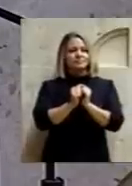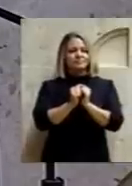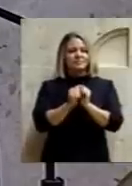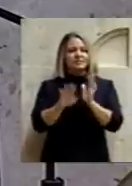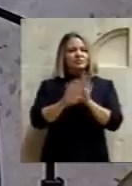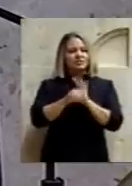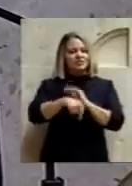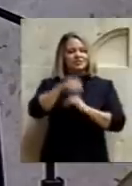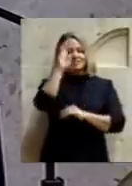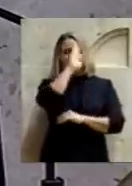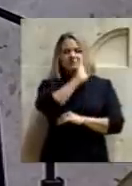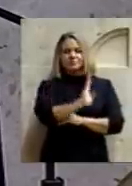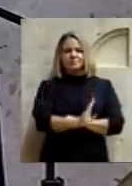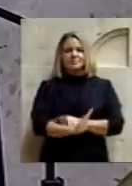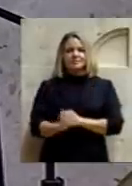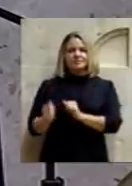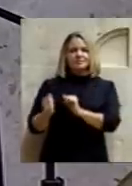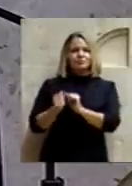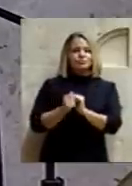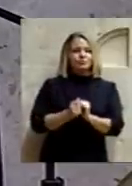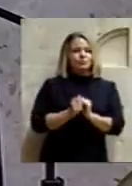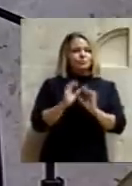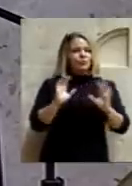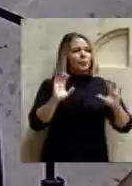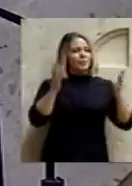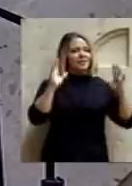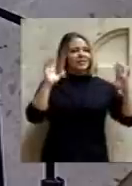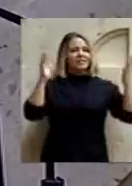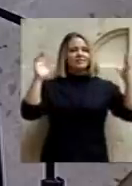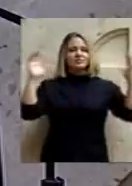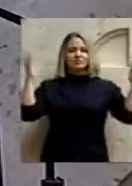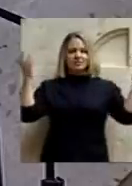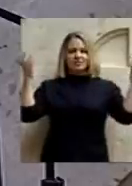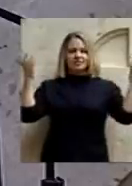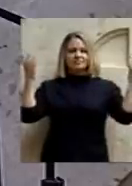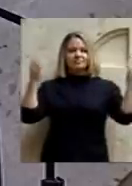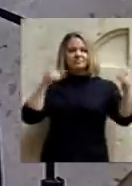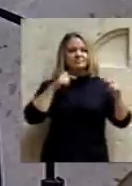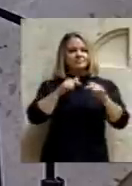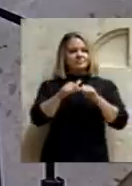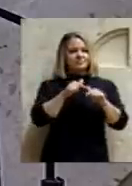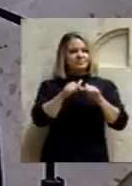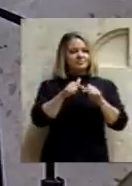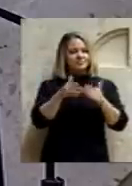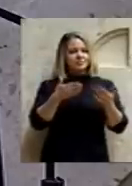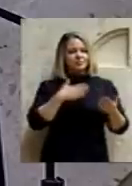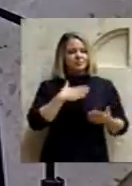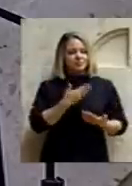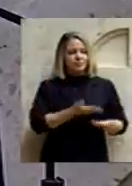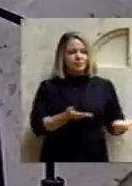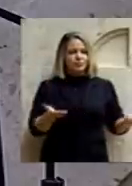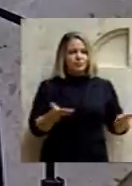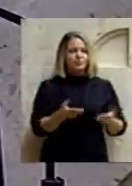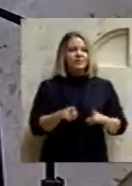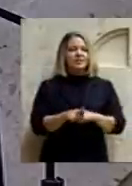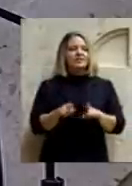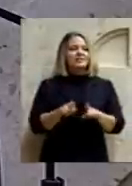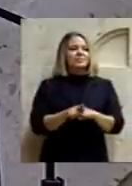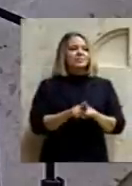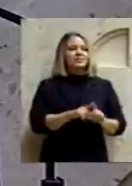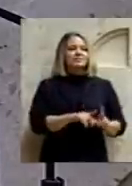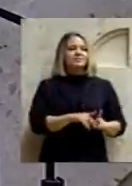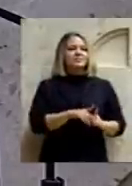Brasil me prestar essa homenagem, prestigiar essa minha investitura. Senhora